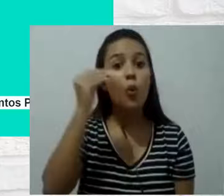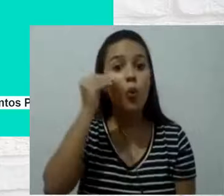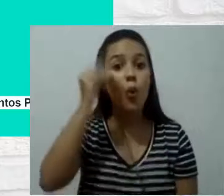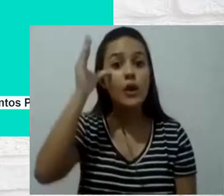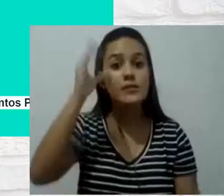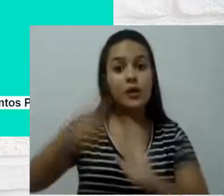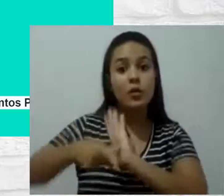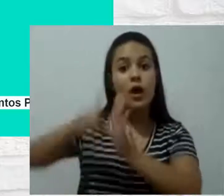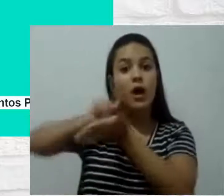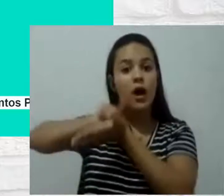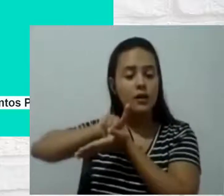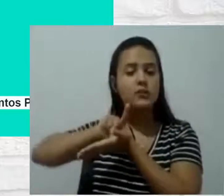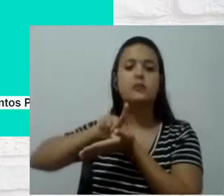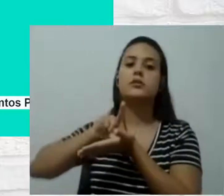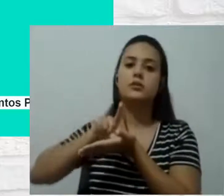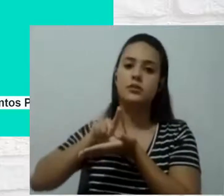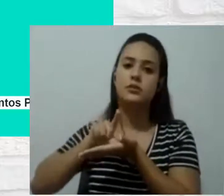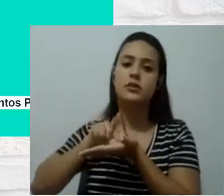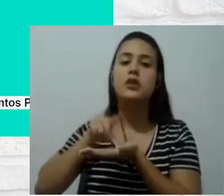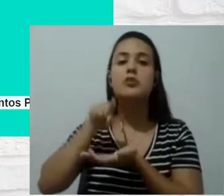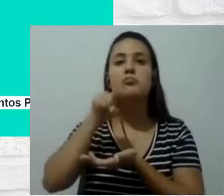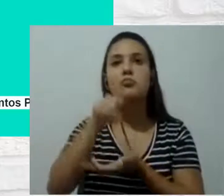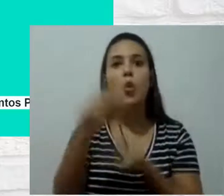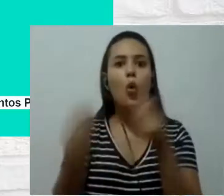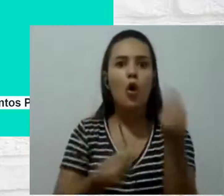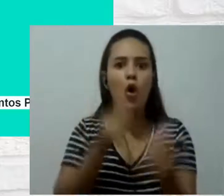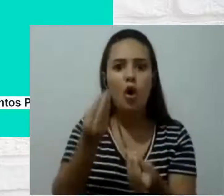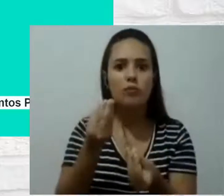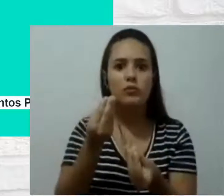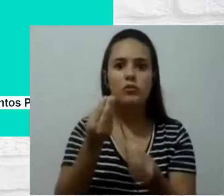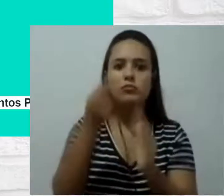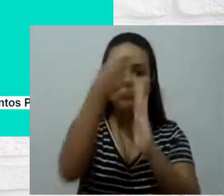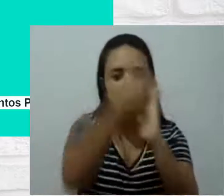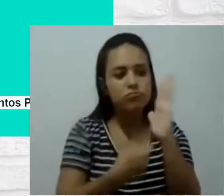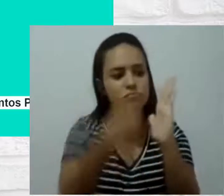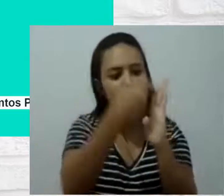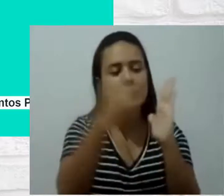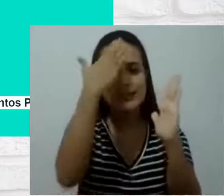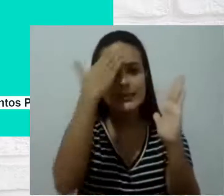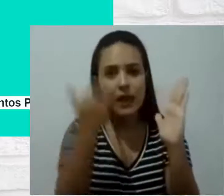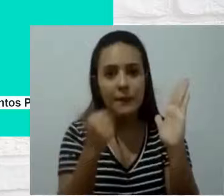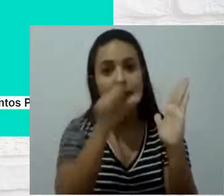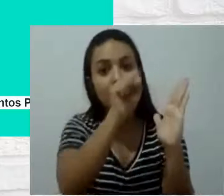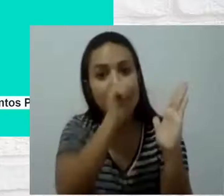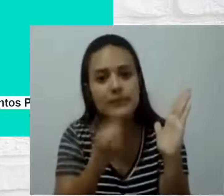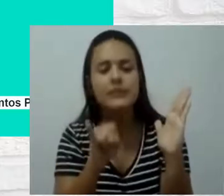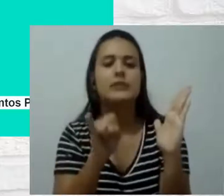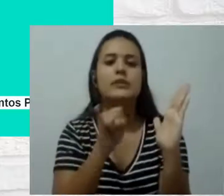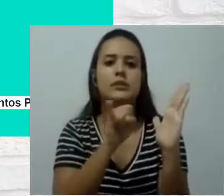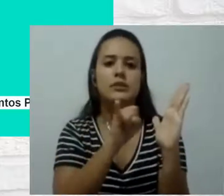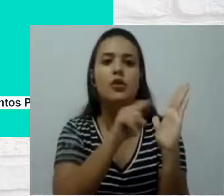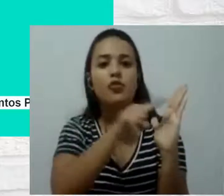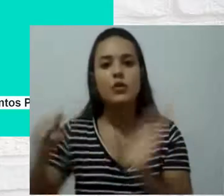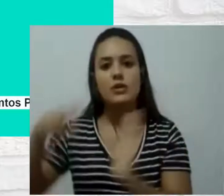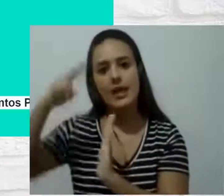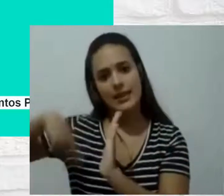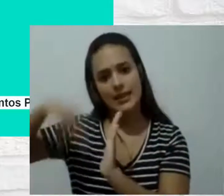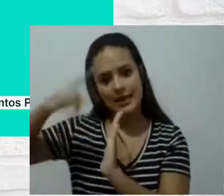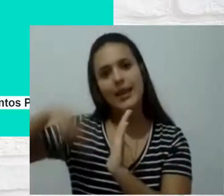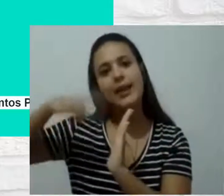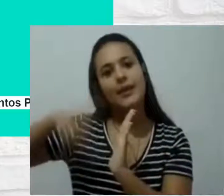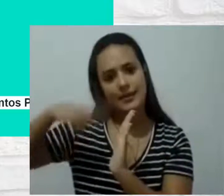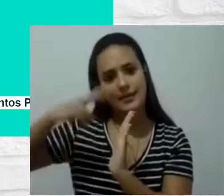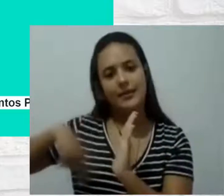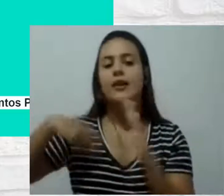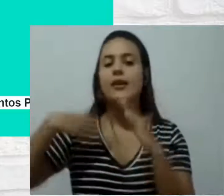você vai trabalhar essas ideias centrais? Bom, a partir dos seus conhecimentos prévios. Os conhecimentos prévios, vocês só vão saber